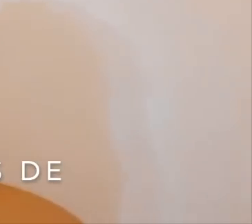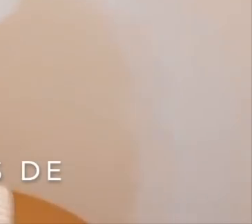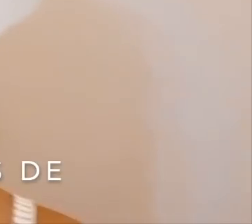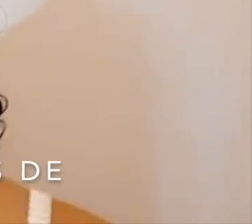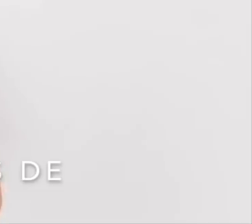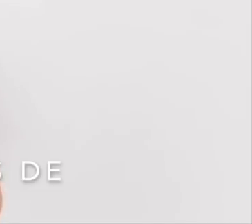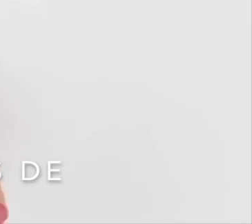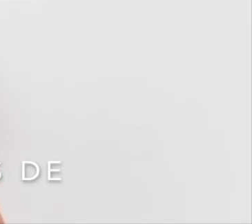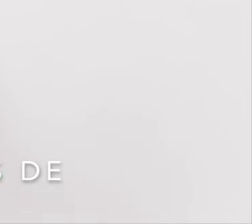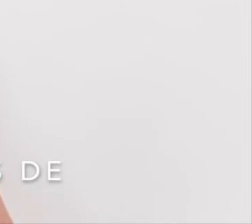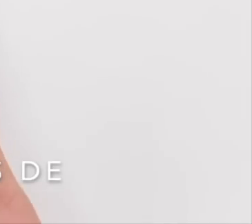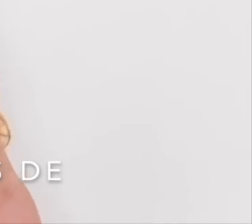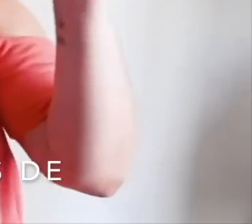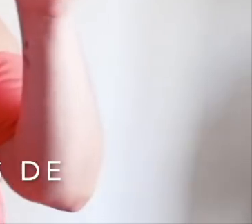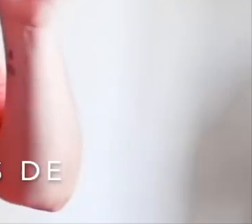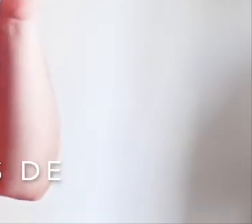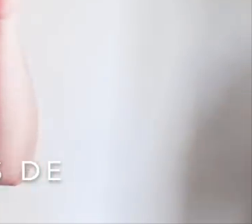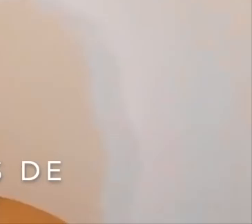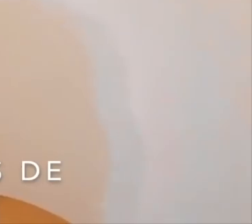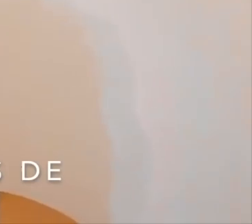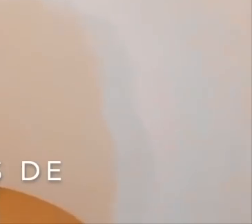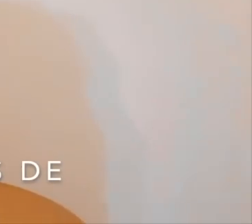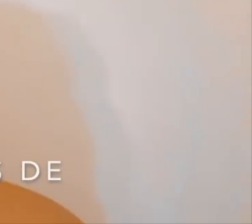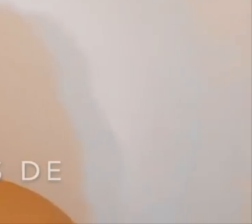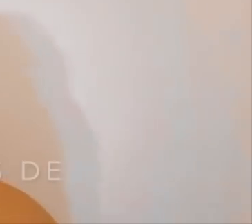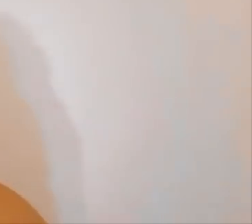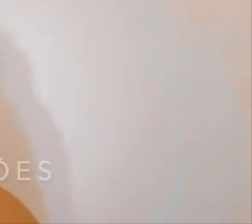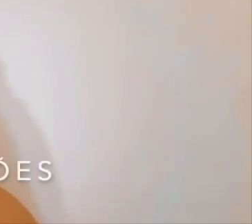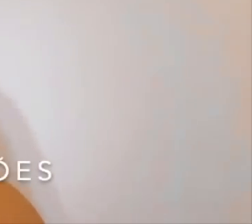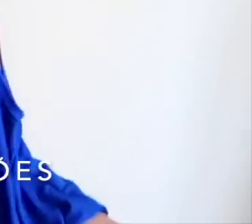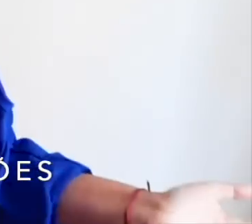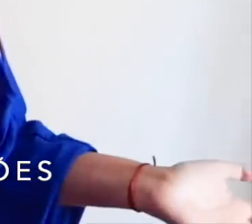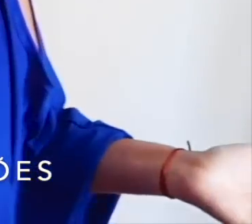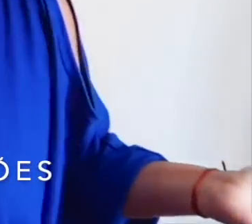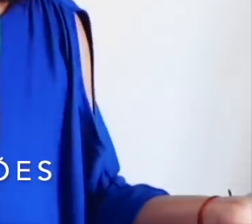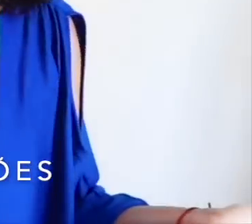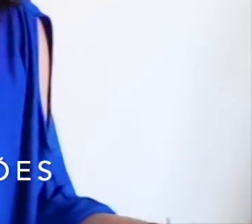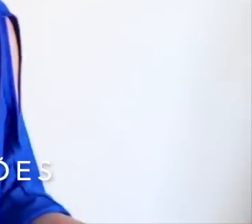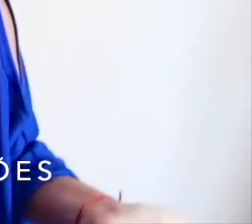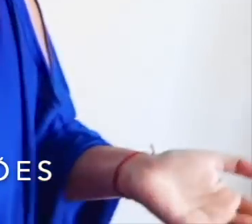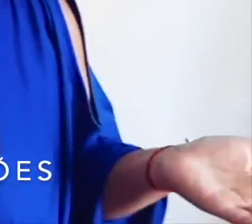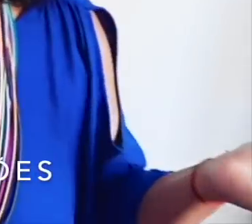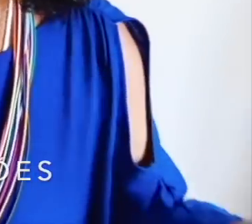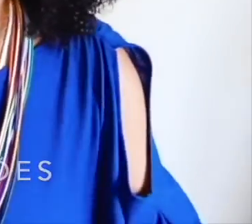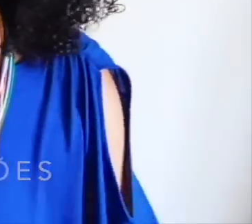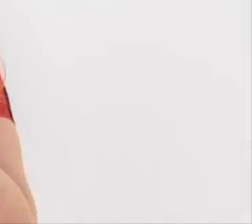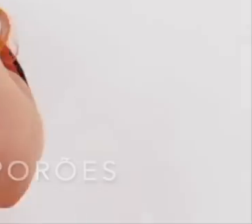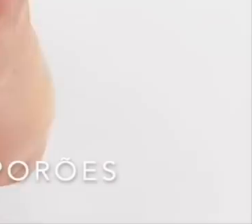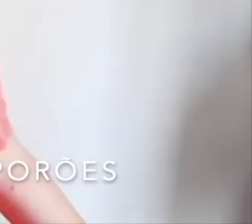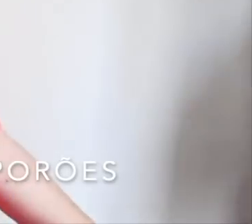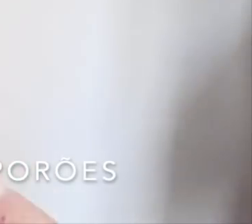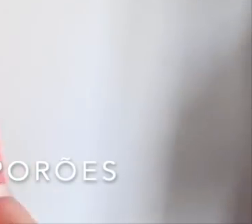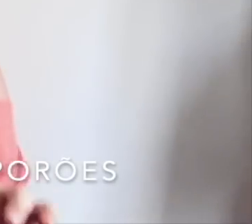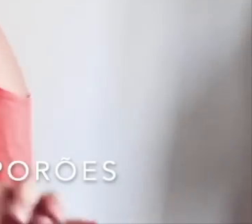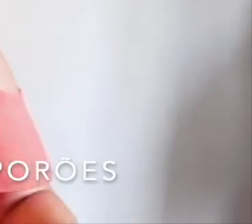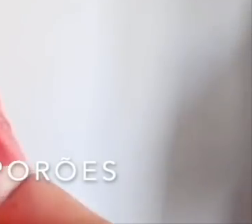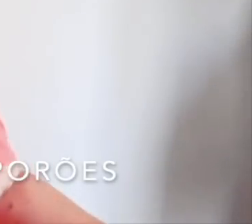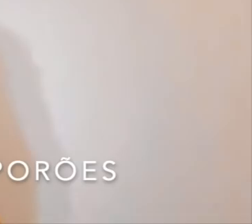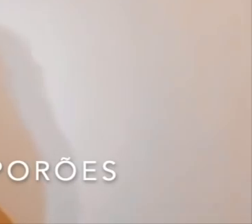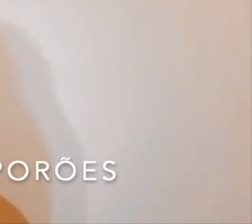se faz um país de Tercina Milões, são verde rosas no